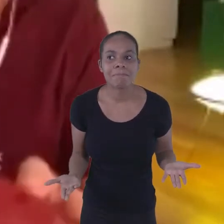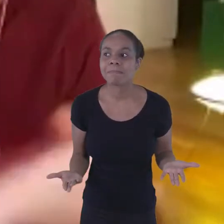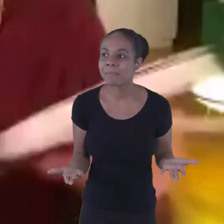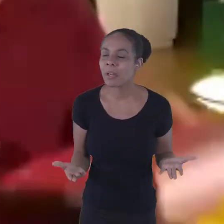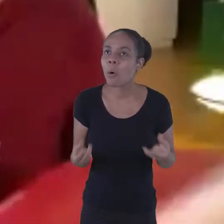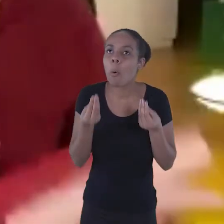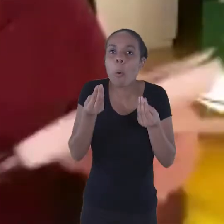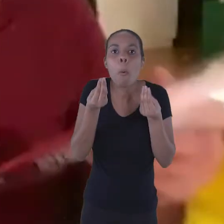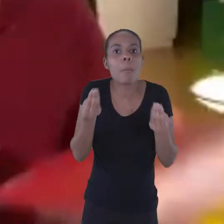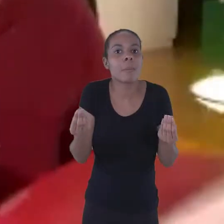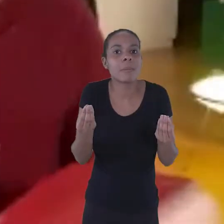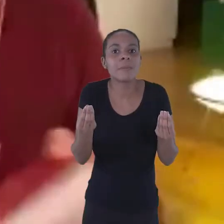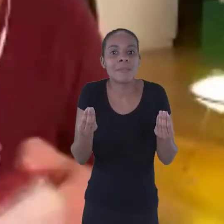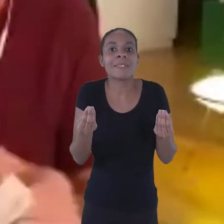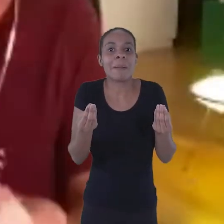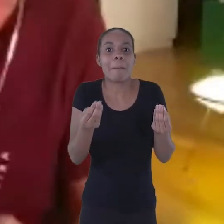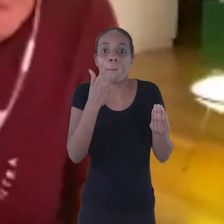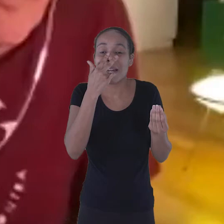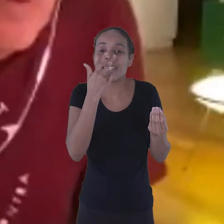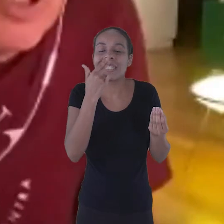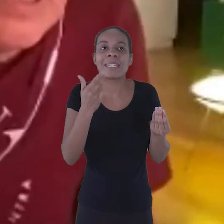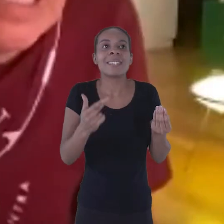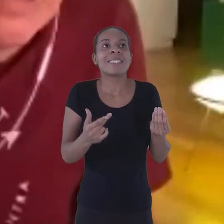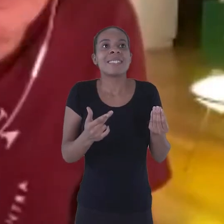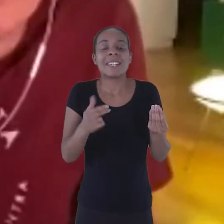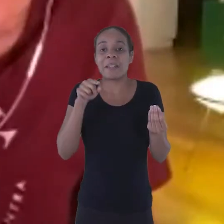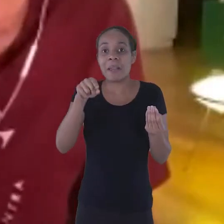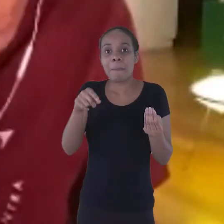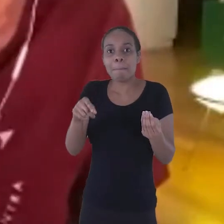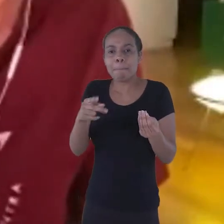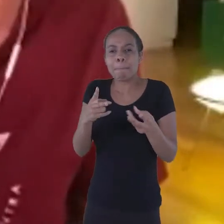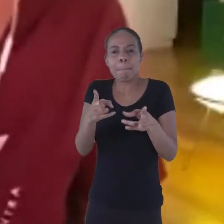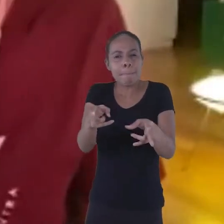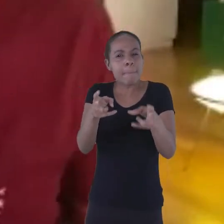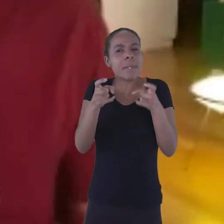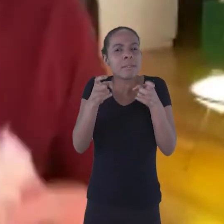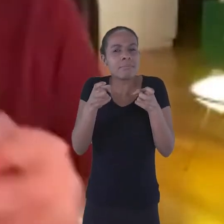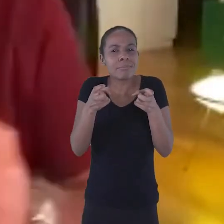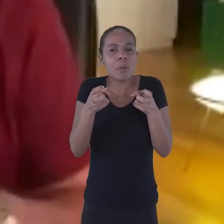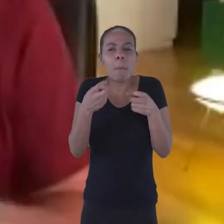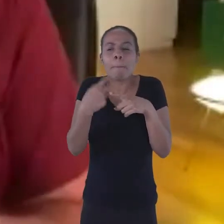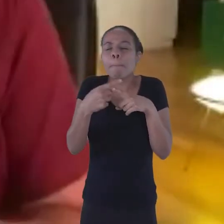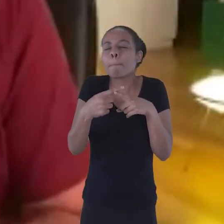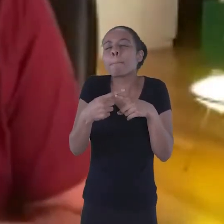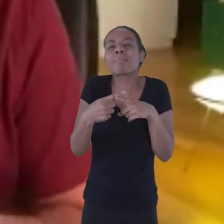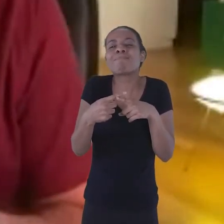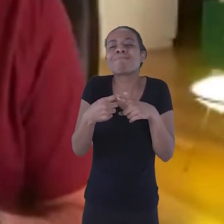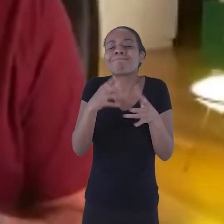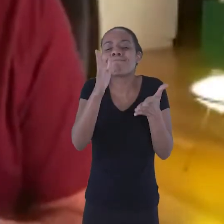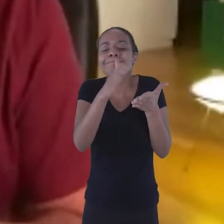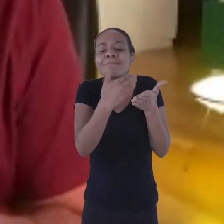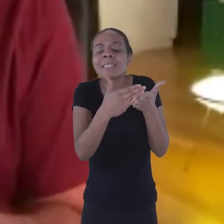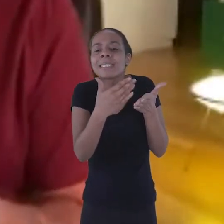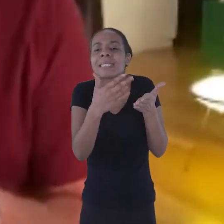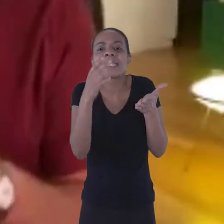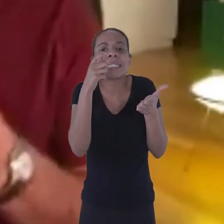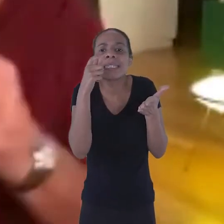ele curtiu, ele sacou. O livro é muito interessante porque quando você pensa que vai para a